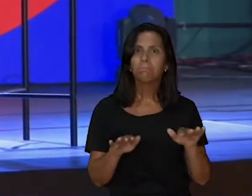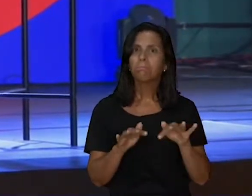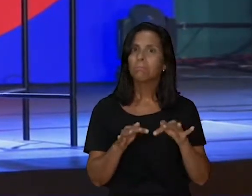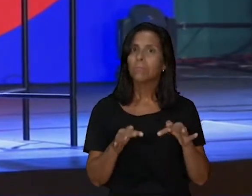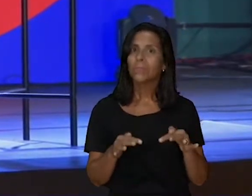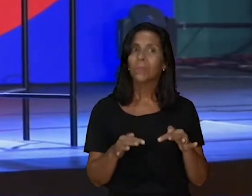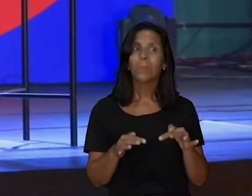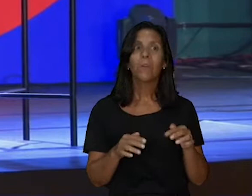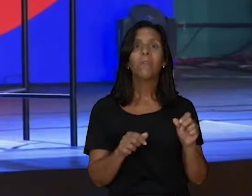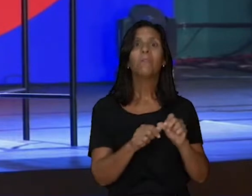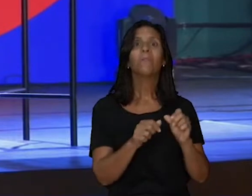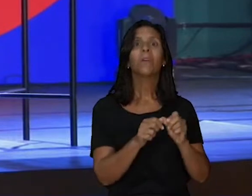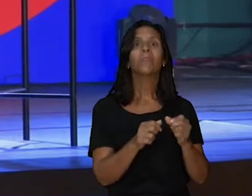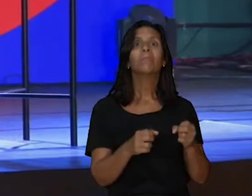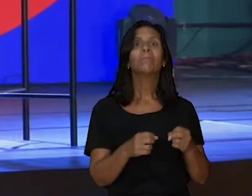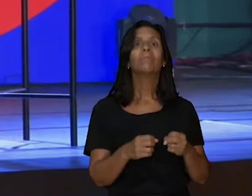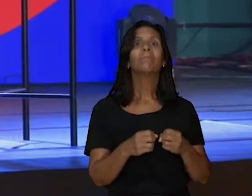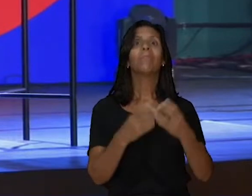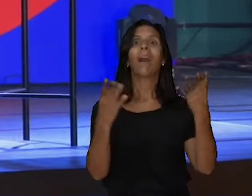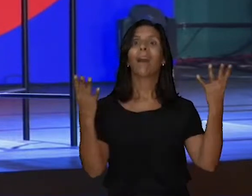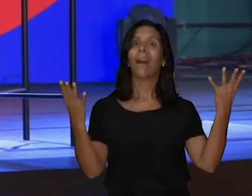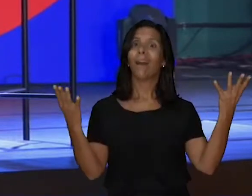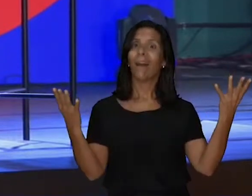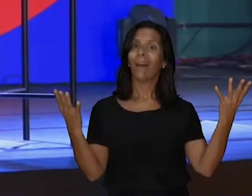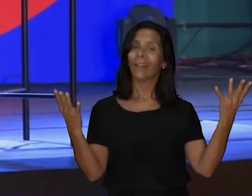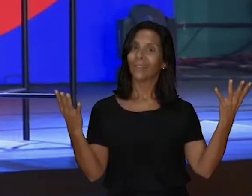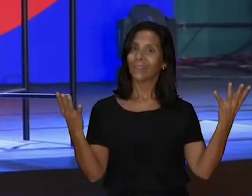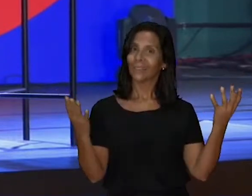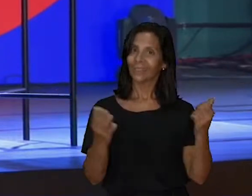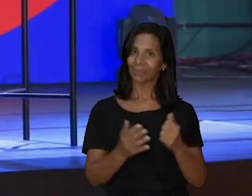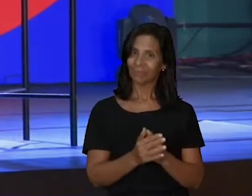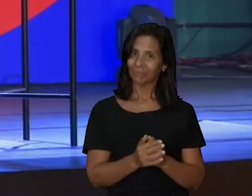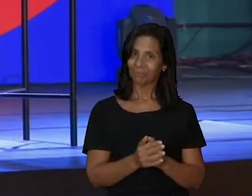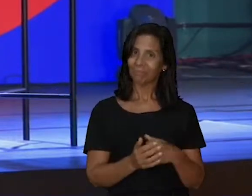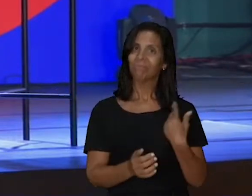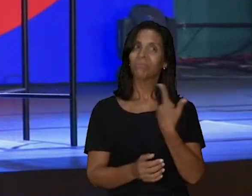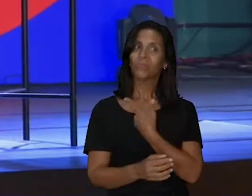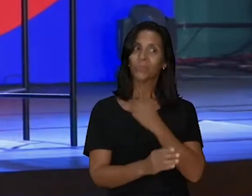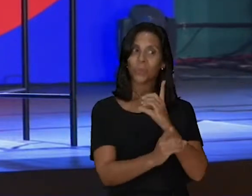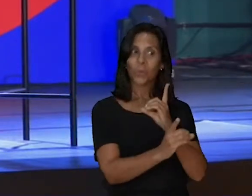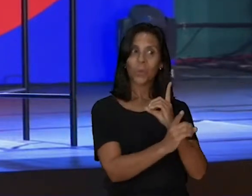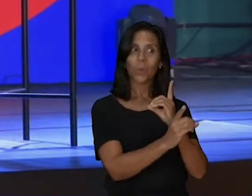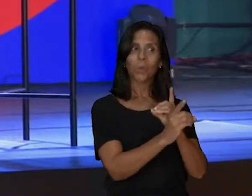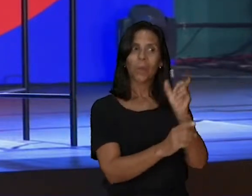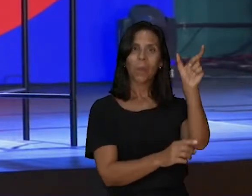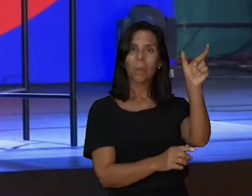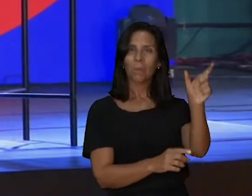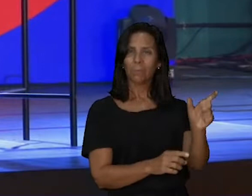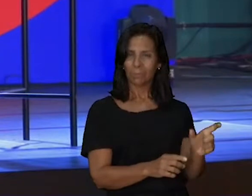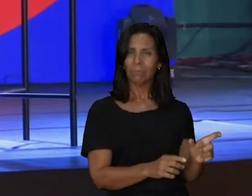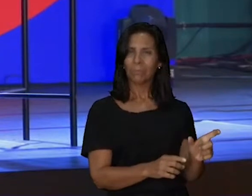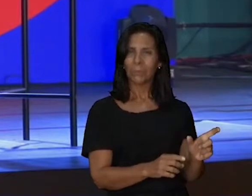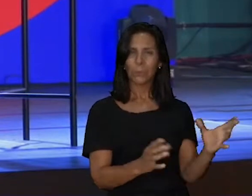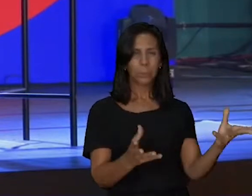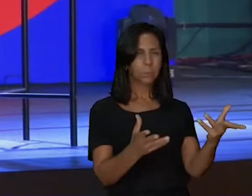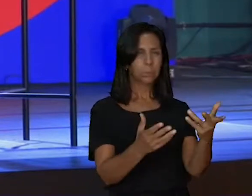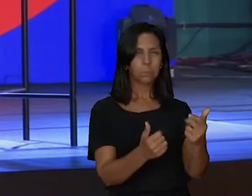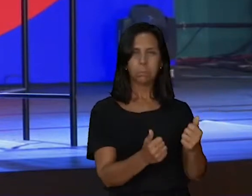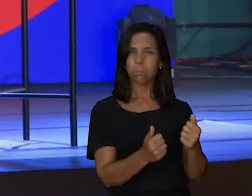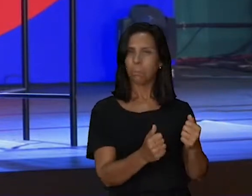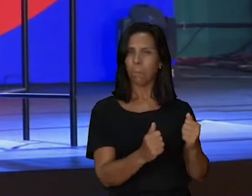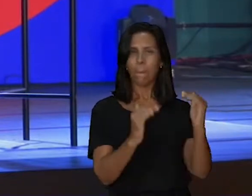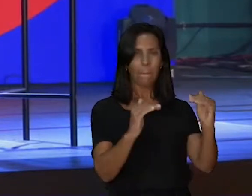Às vezes nós nos comparamos com pessoas extraordinárias. E nós queremos ser parecidos com